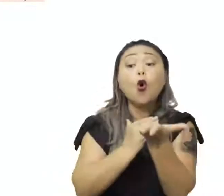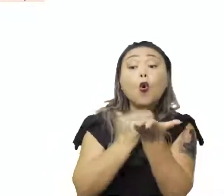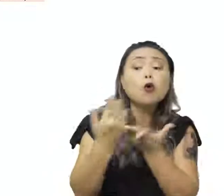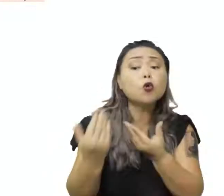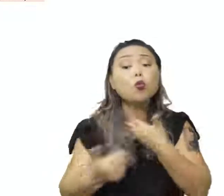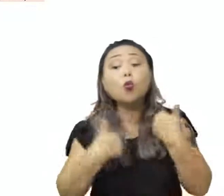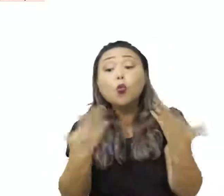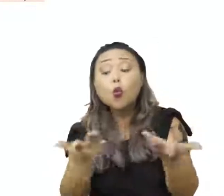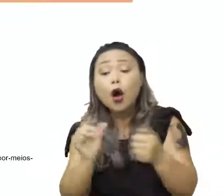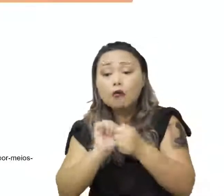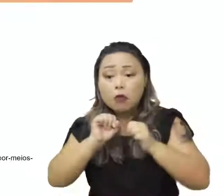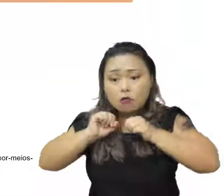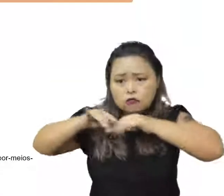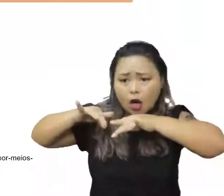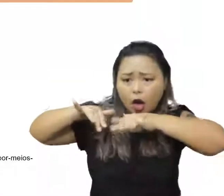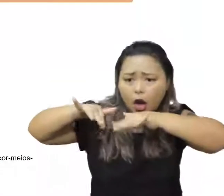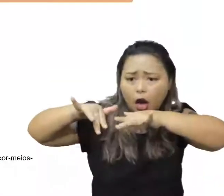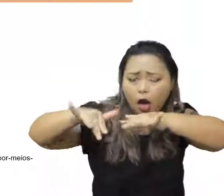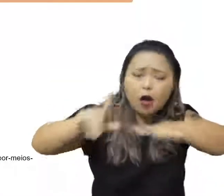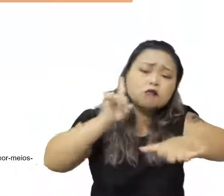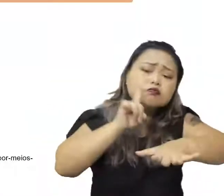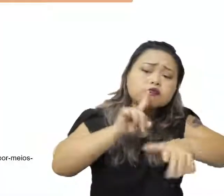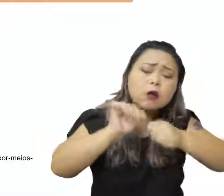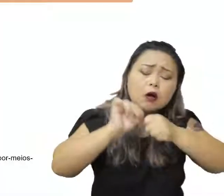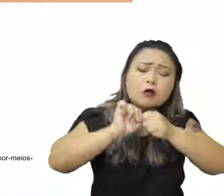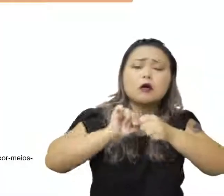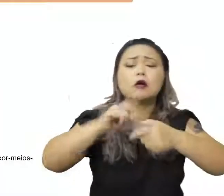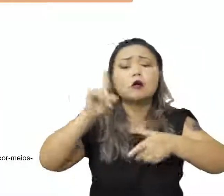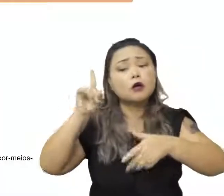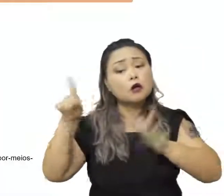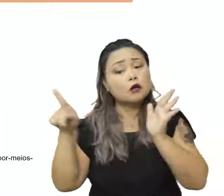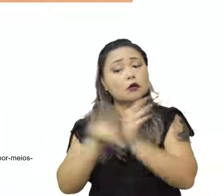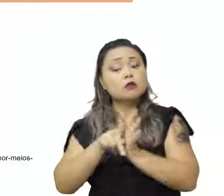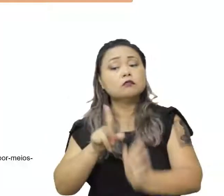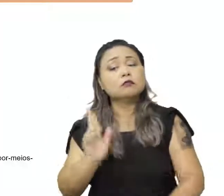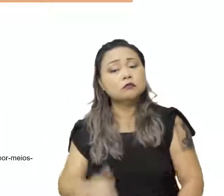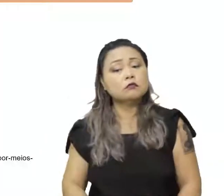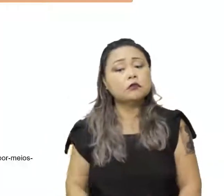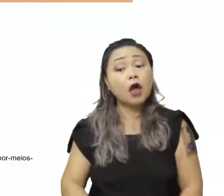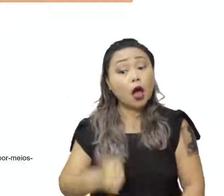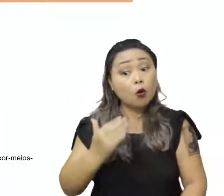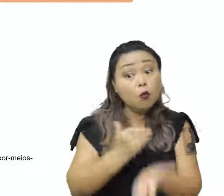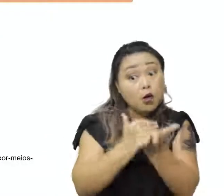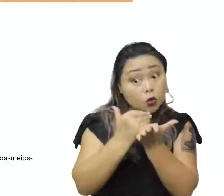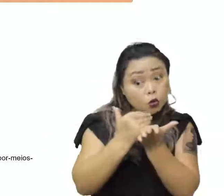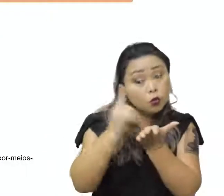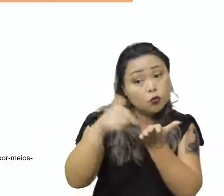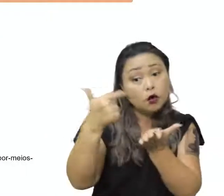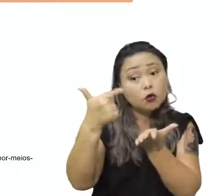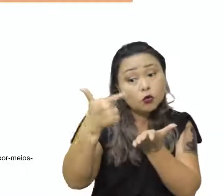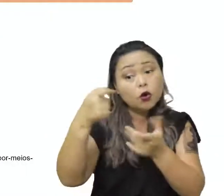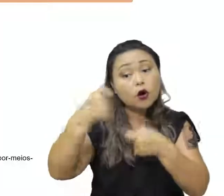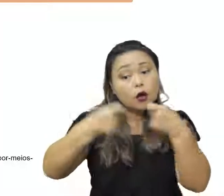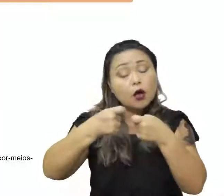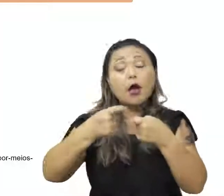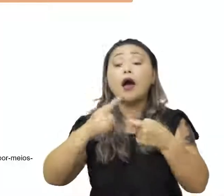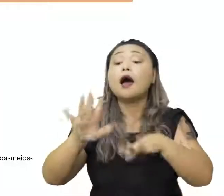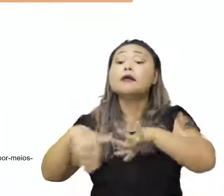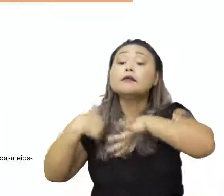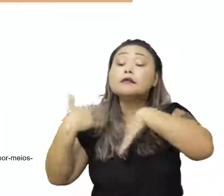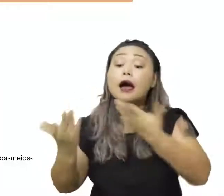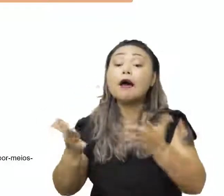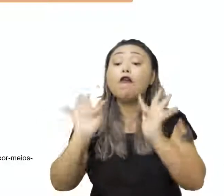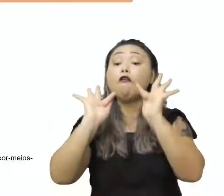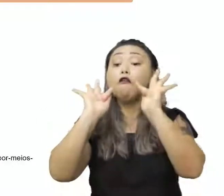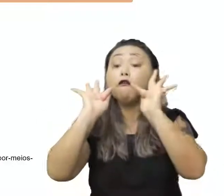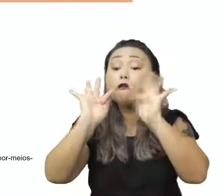expansão do capitalismo dos Estados Unidos, que, com o fim da Guerra Fria,